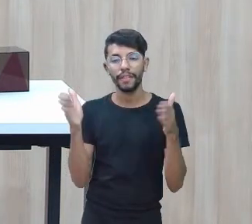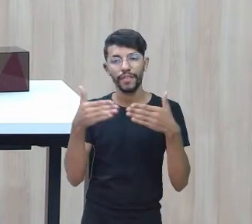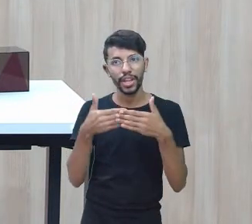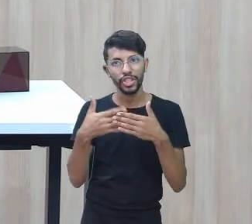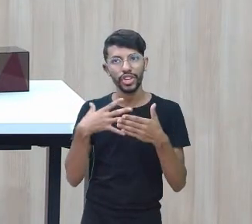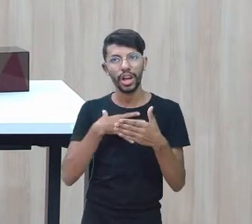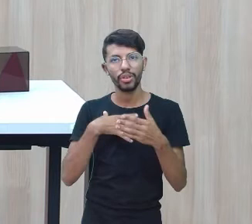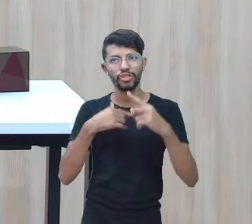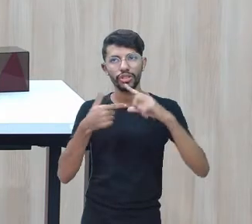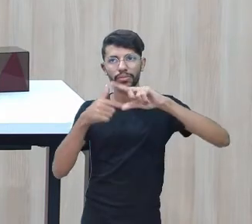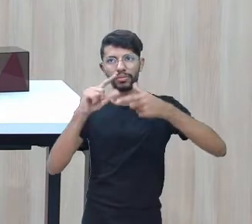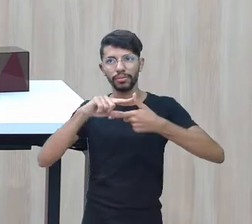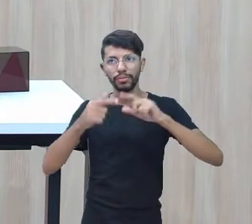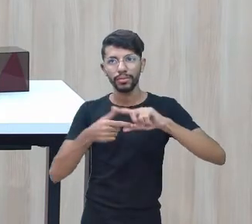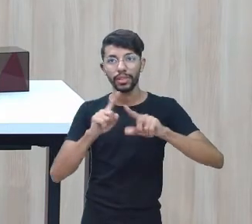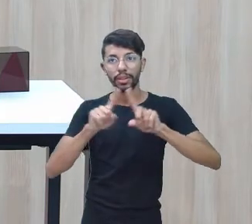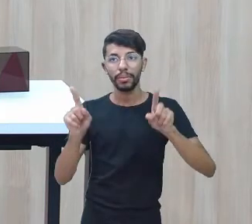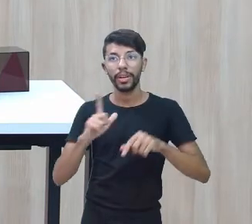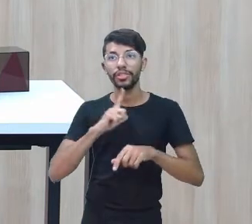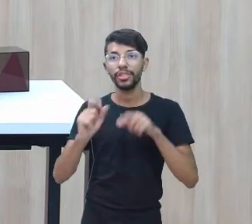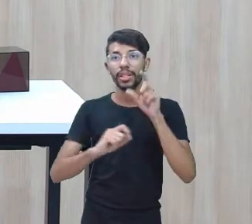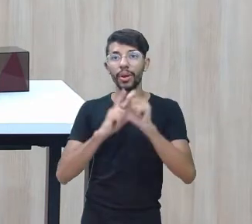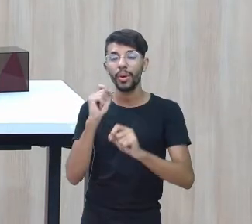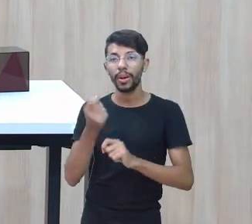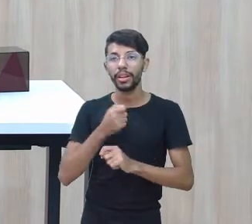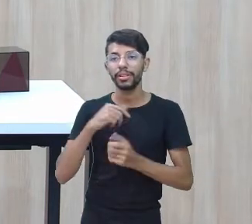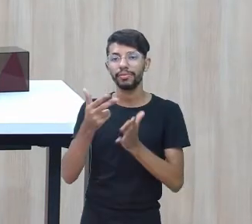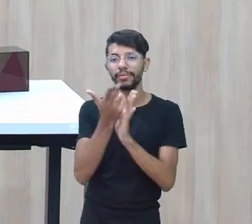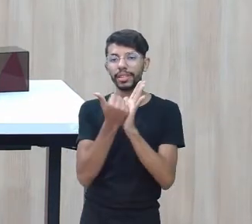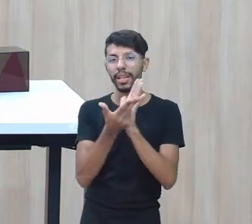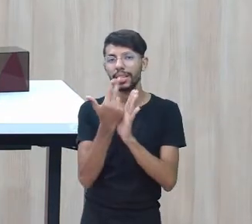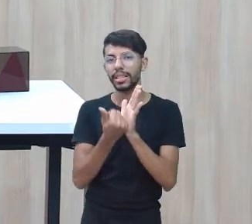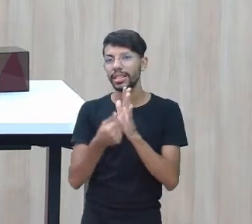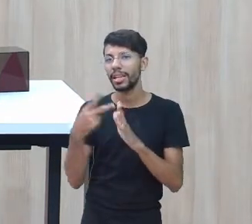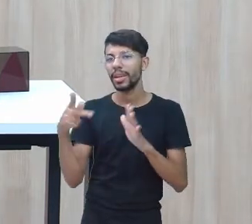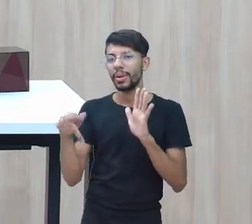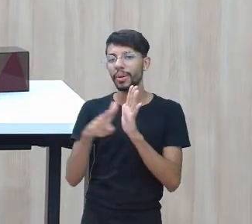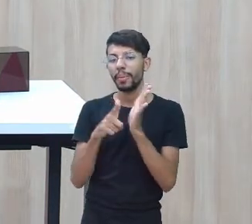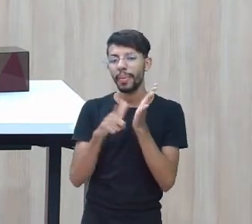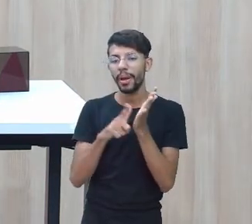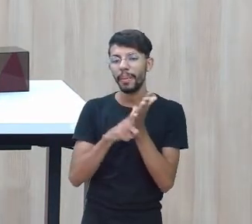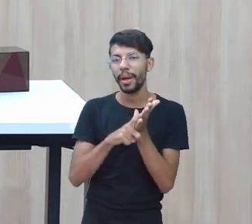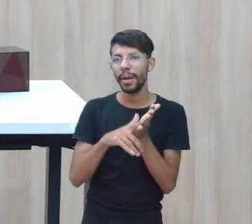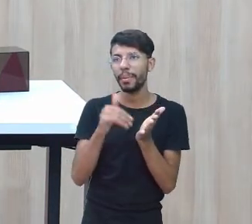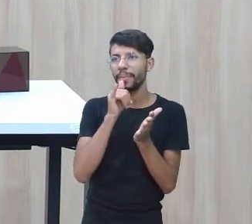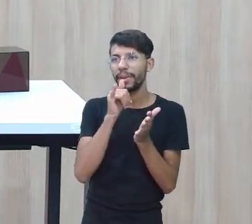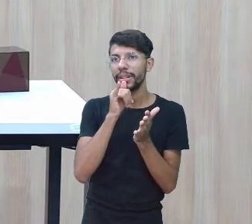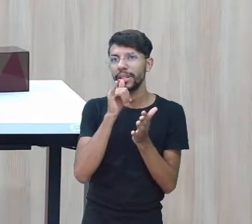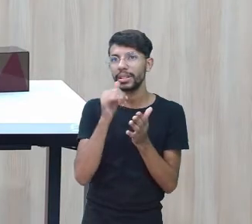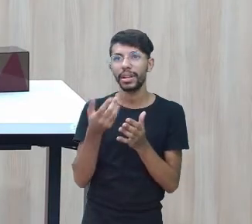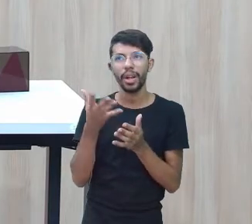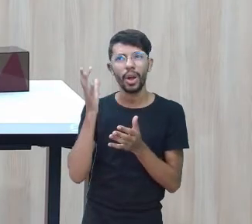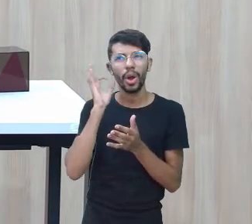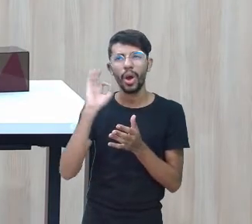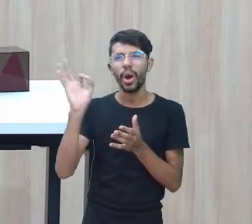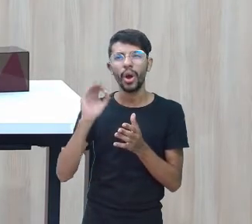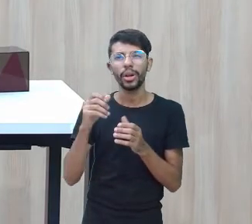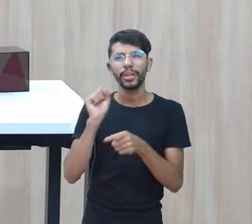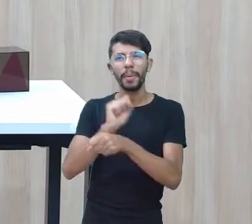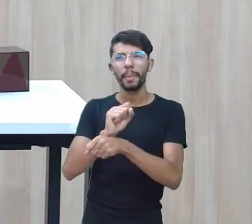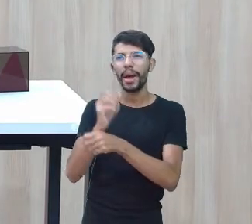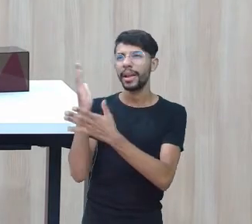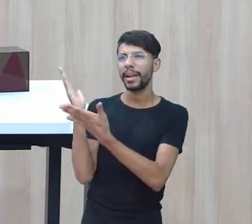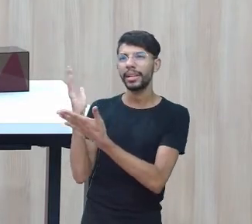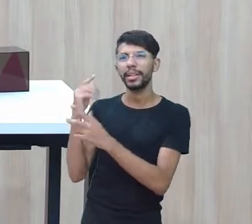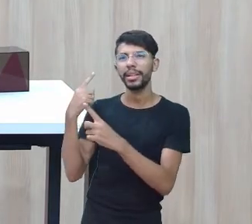essa forma, só que você tem primeiro um desenho num papel, por exemplo, você tem uma forma plana. Foi ótimo ter pausado aqui nesse